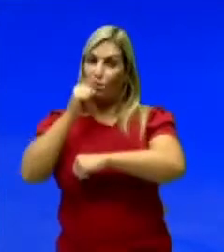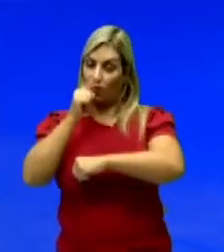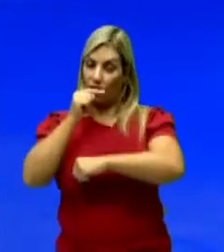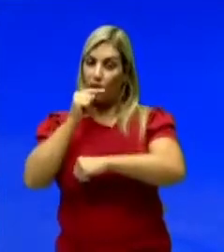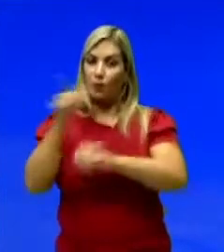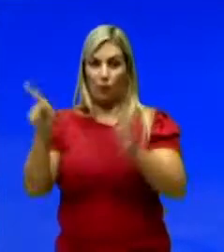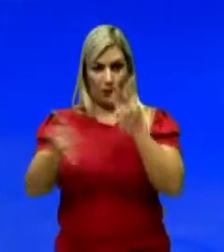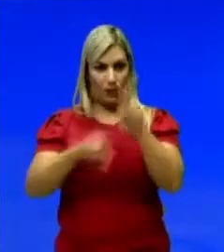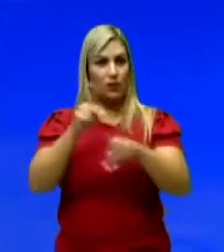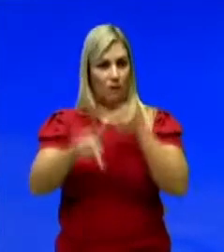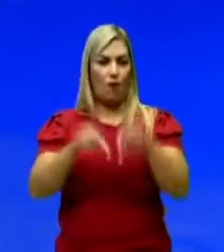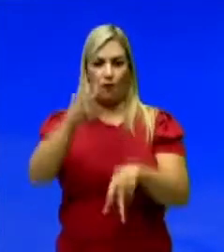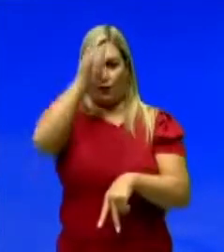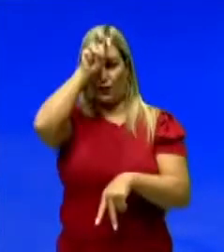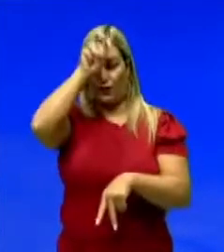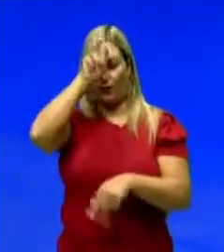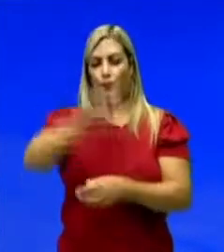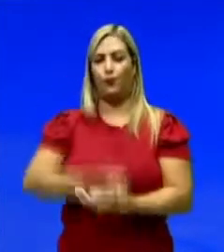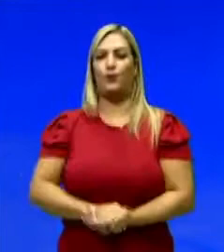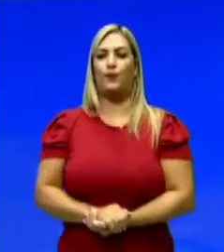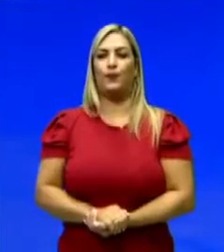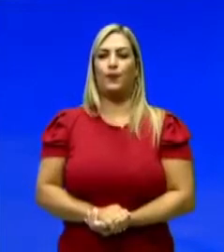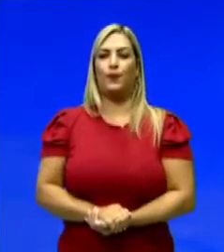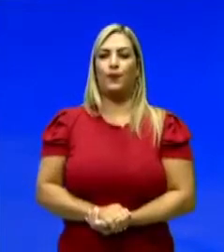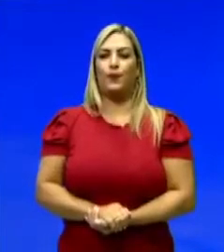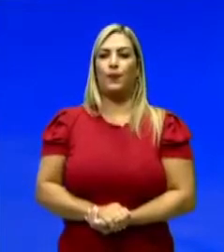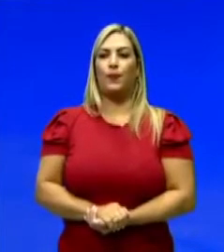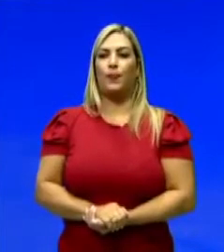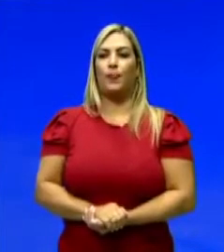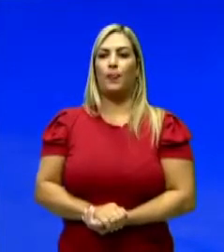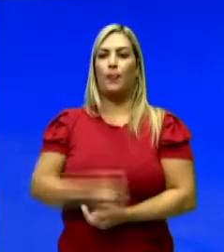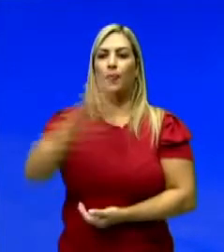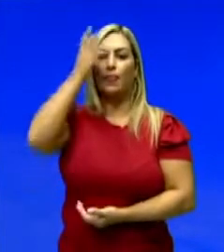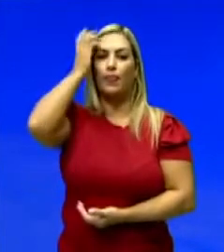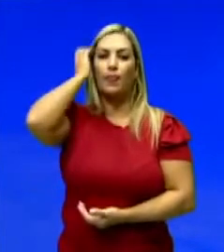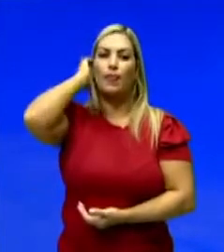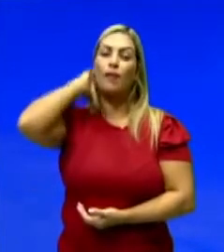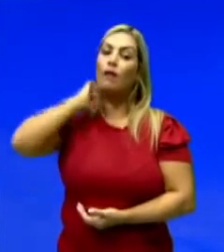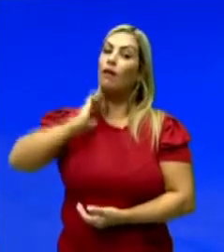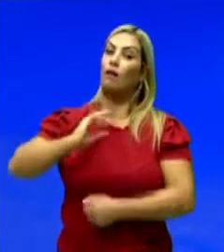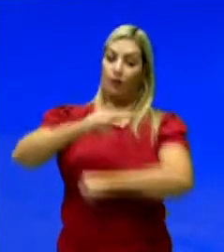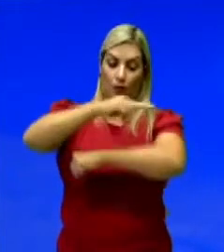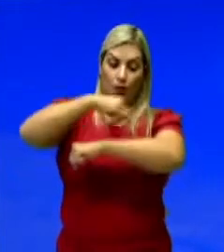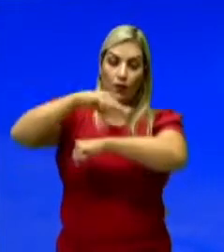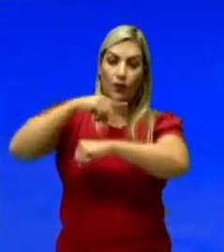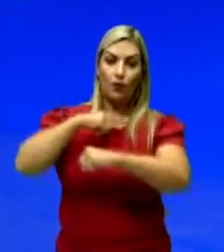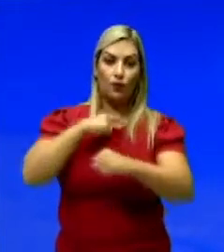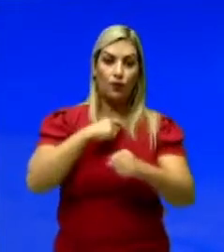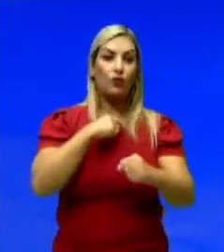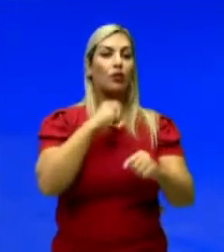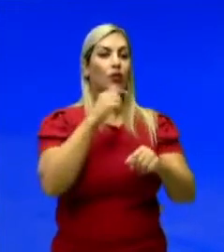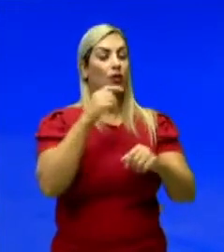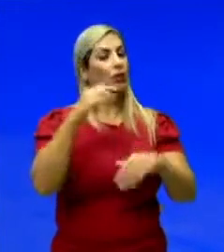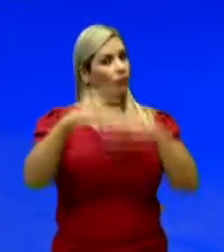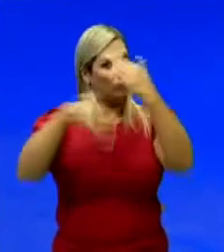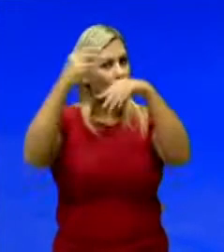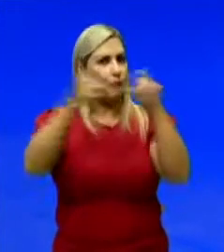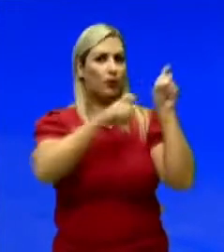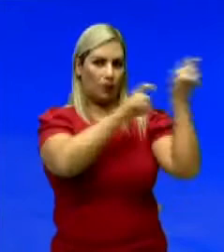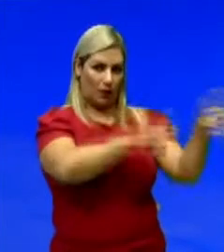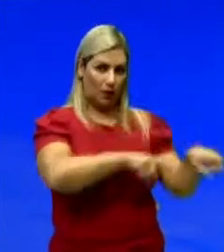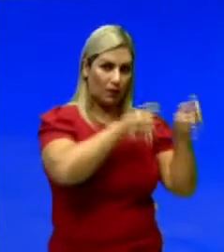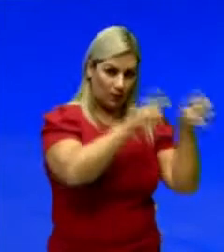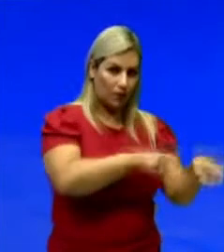essa civilização observa em né então é o rio nilo tinha uma importância agrícola desenvolvimento